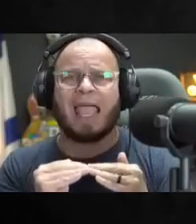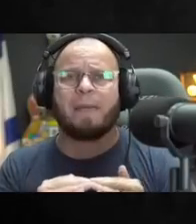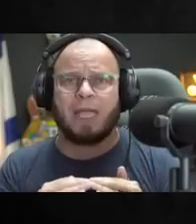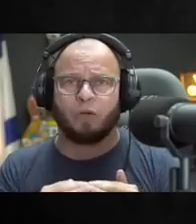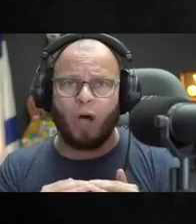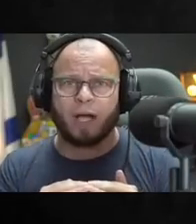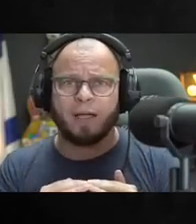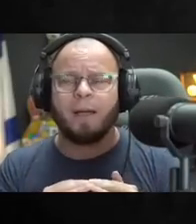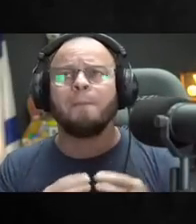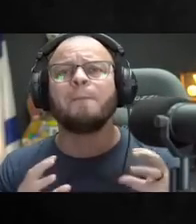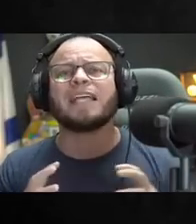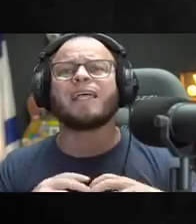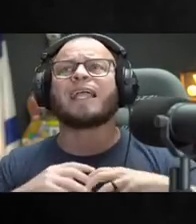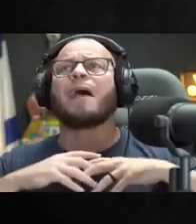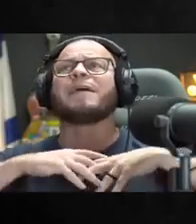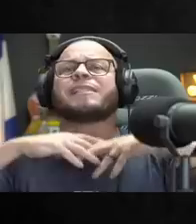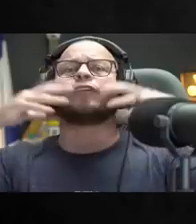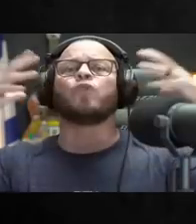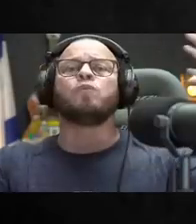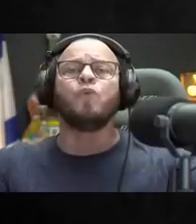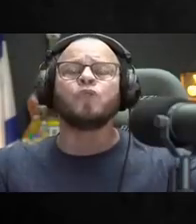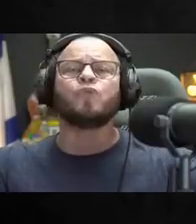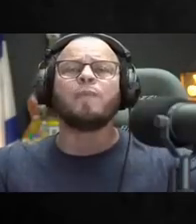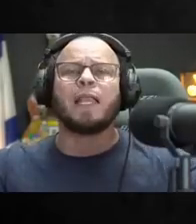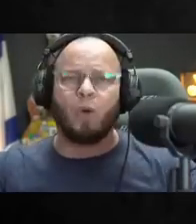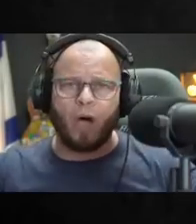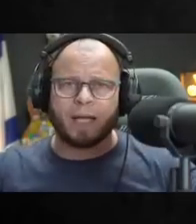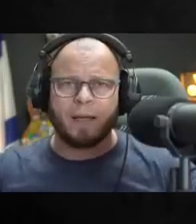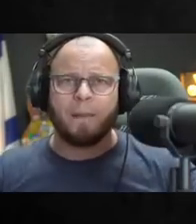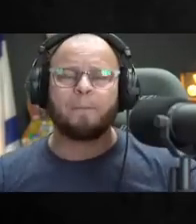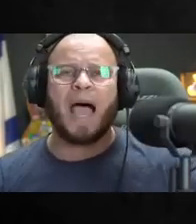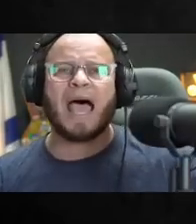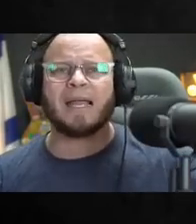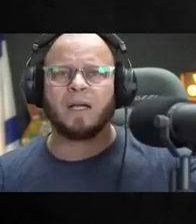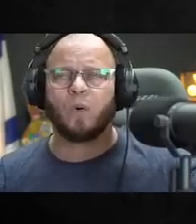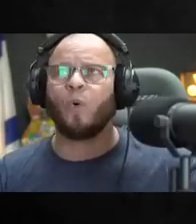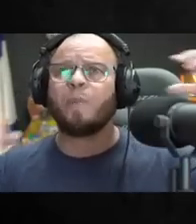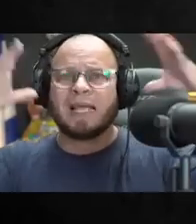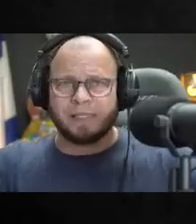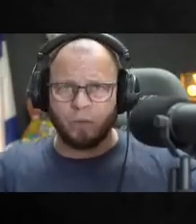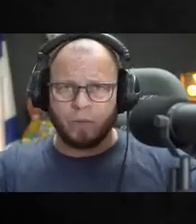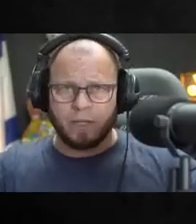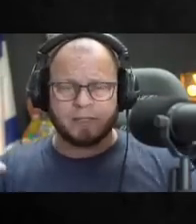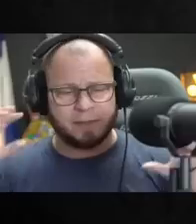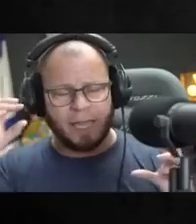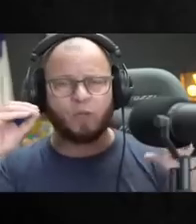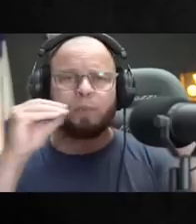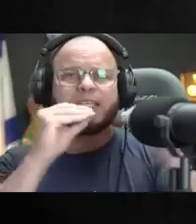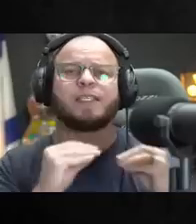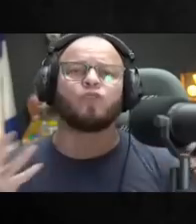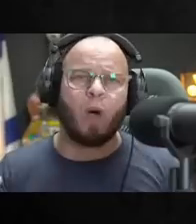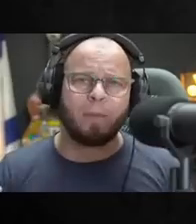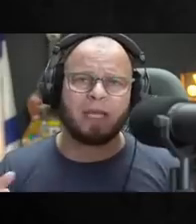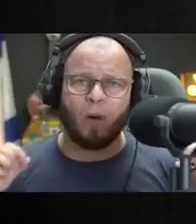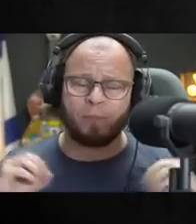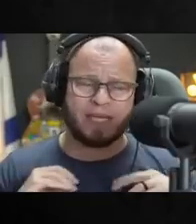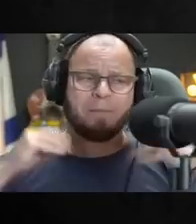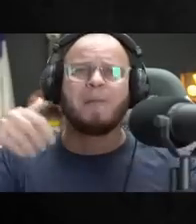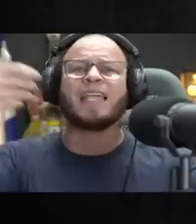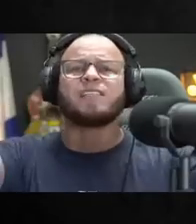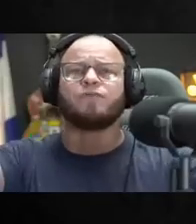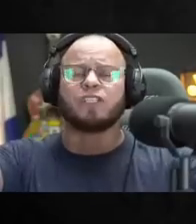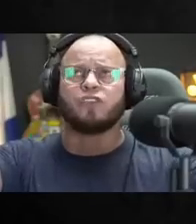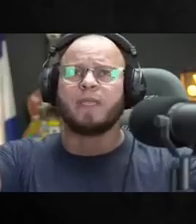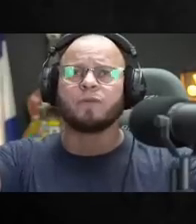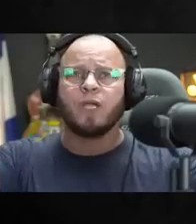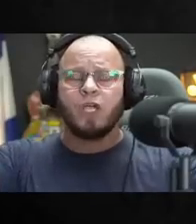ela é melhor mas acaba sendo muito melhor para o Brasil tendo um percentual melhor